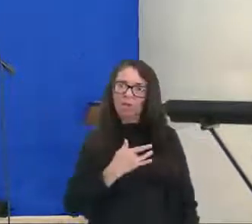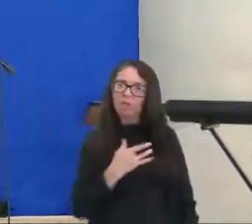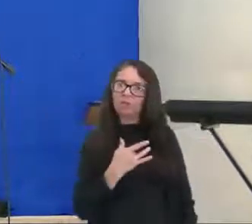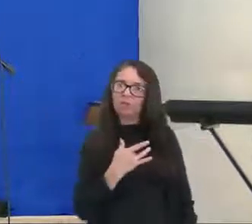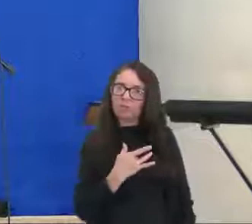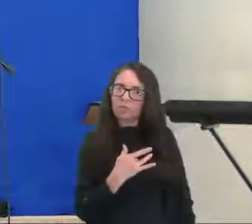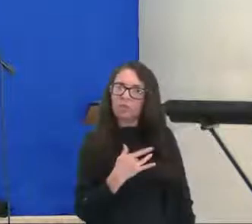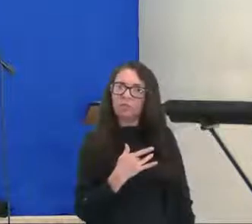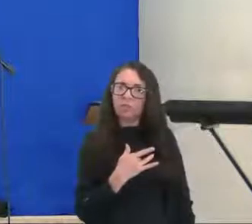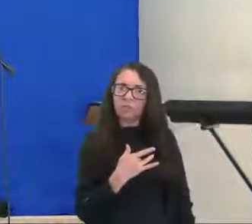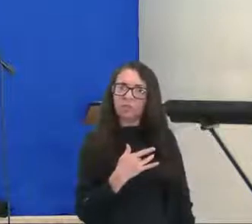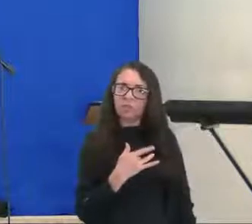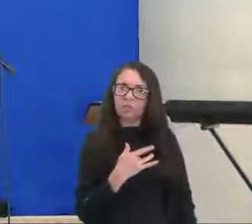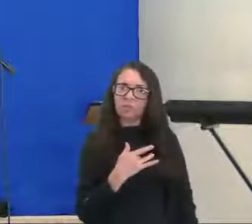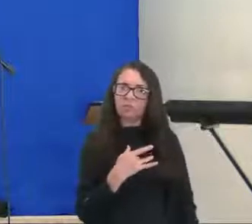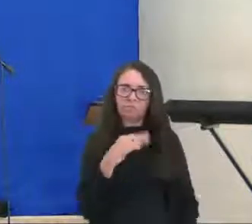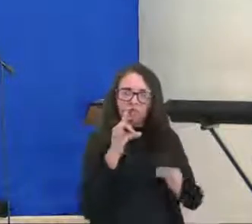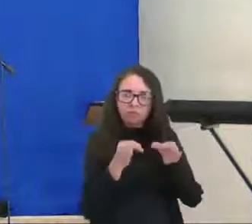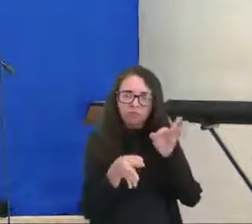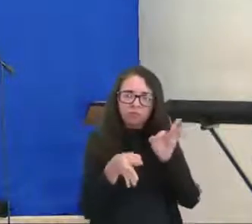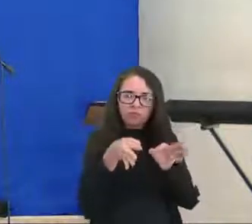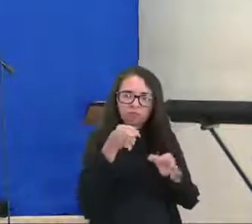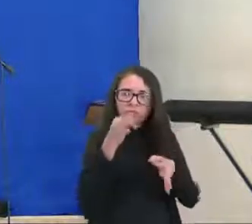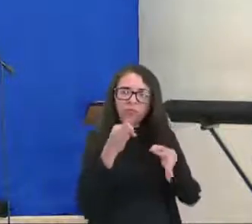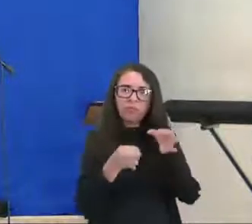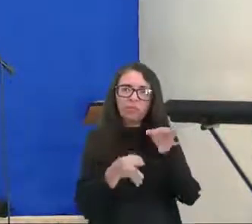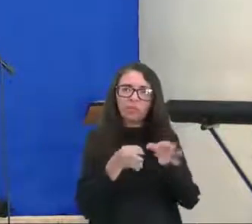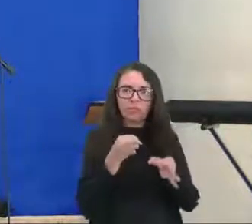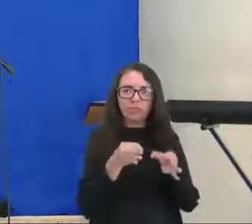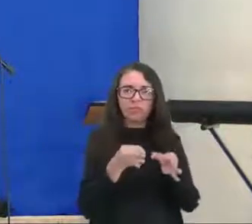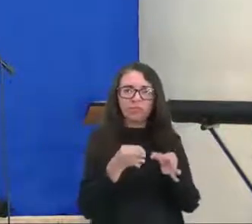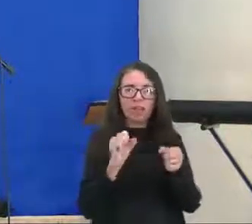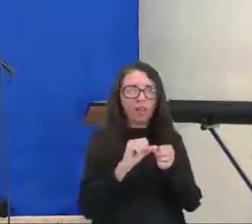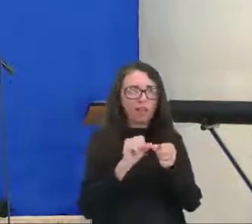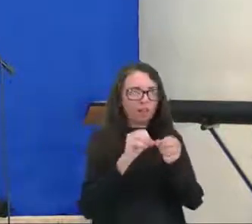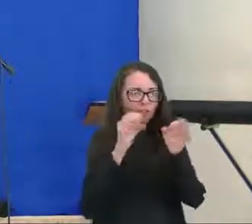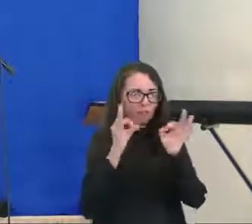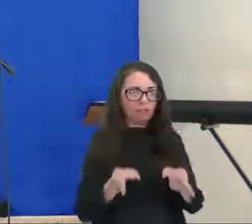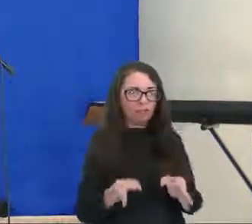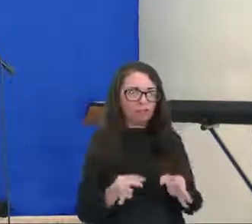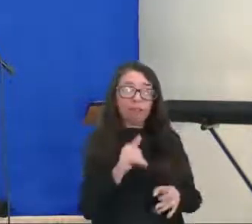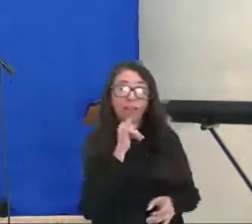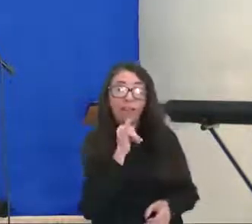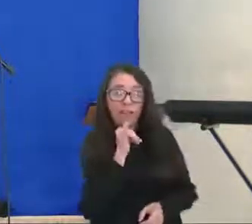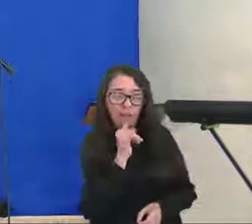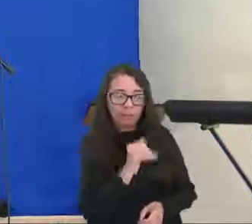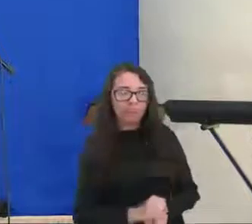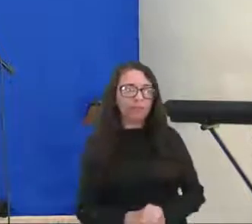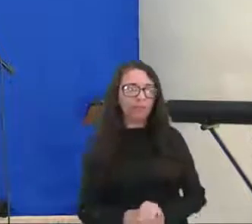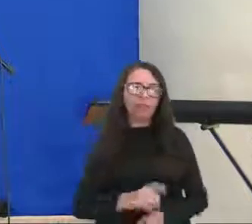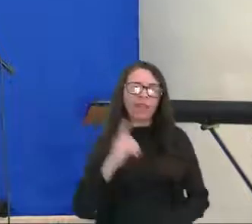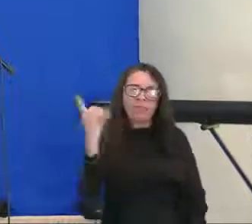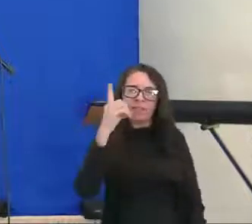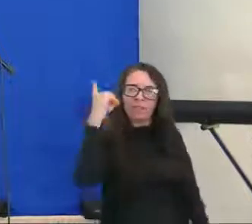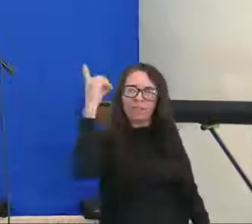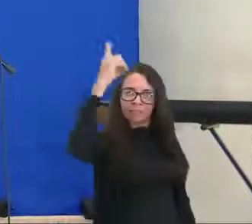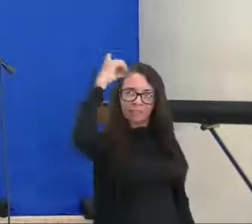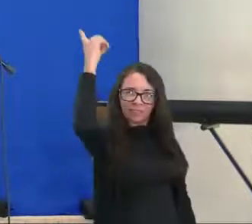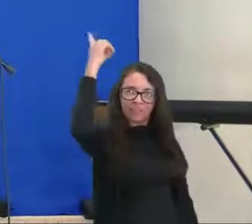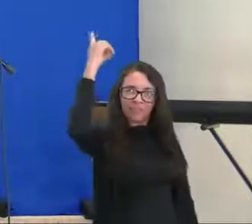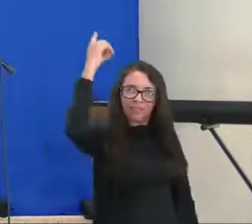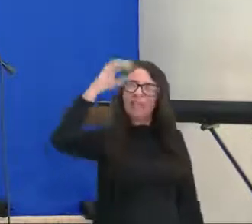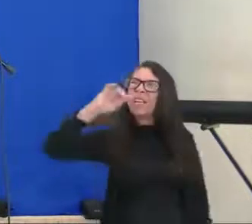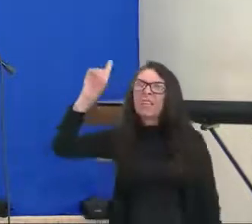que pudesse desempenhar essa responsabilidade que Deus estava dando. Davi, por exemplo, foi chamado para ser rei do seu povo, quando